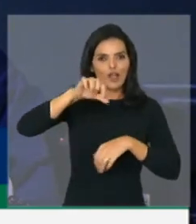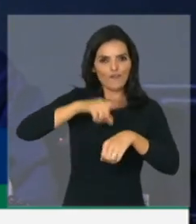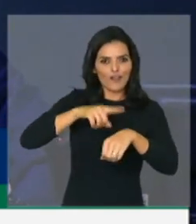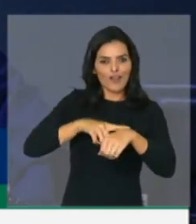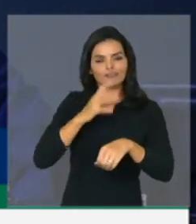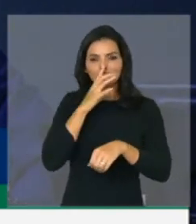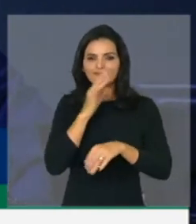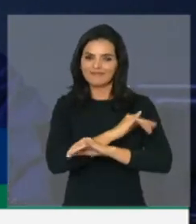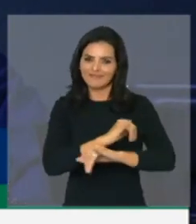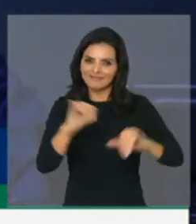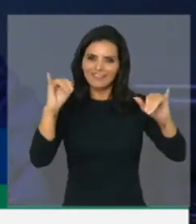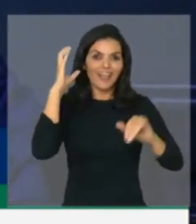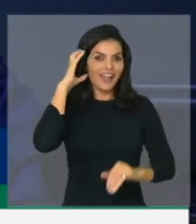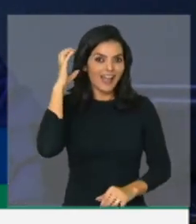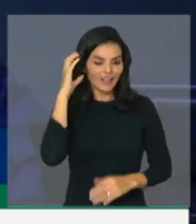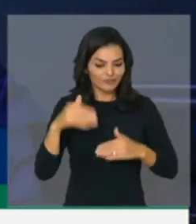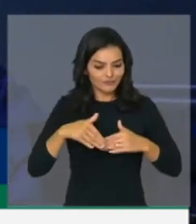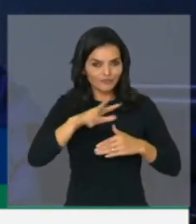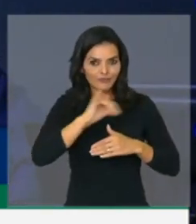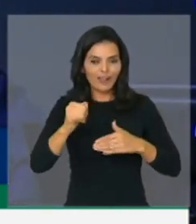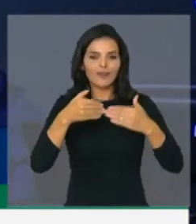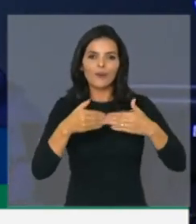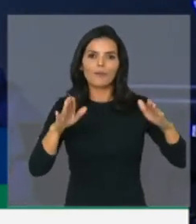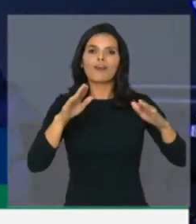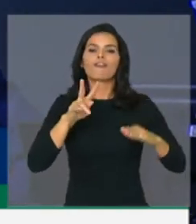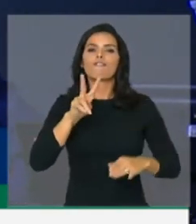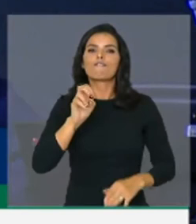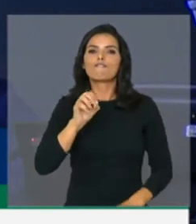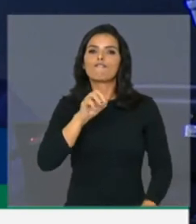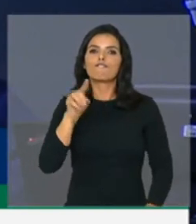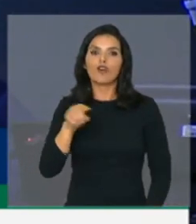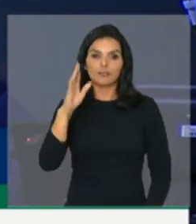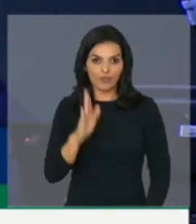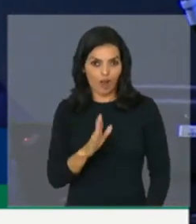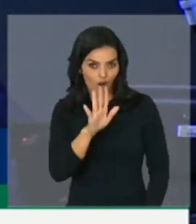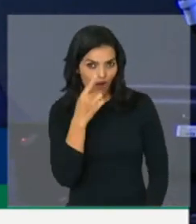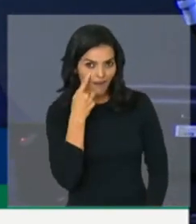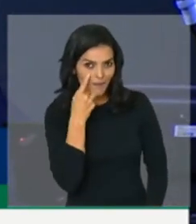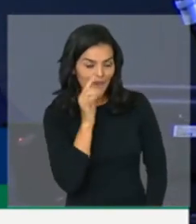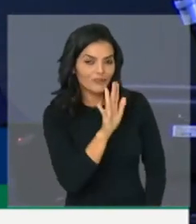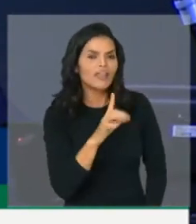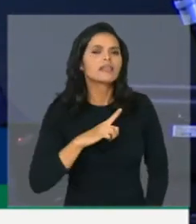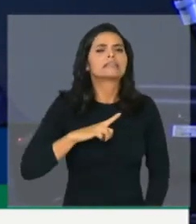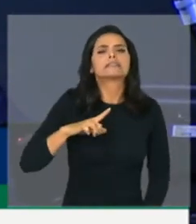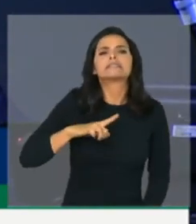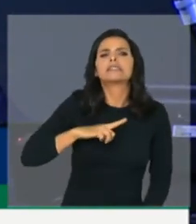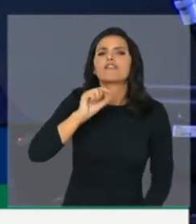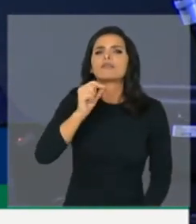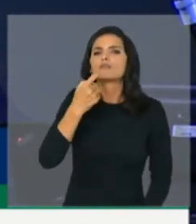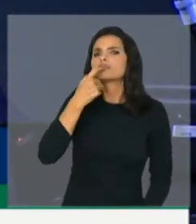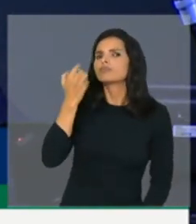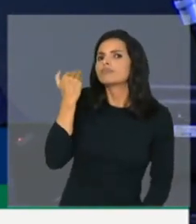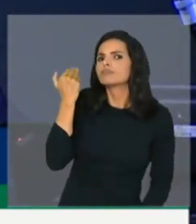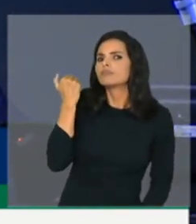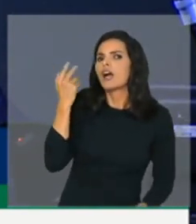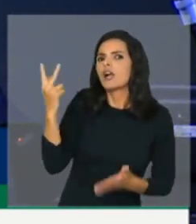aqui pela rádio, que daqui a pouquinho vai ter a Voz do Brasil. E olha só, a gente teve agora há pouco